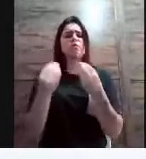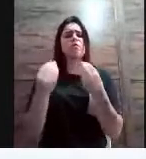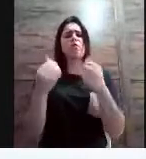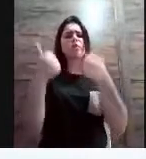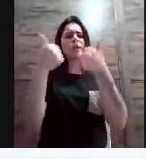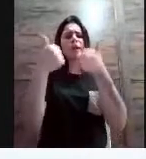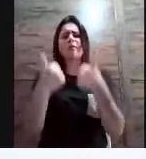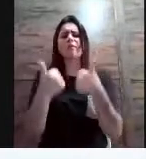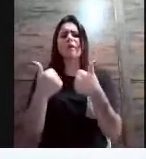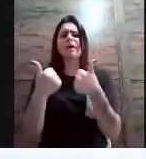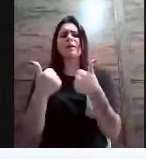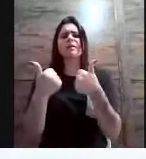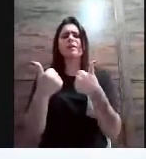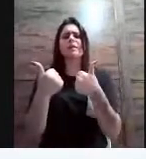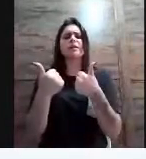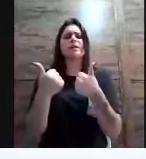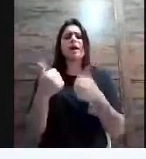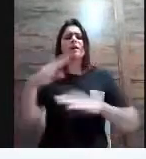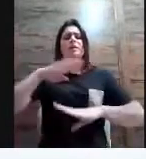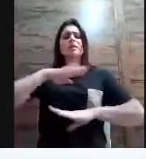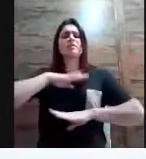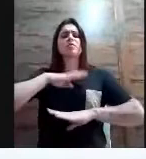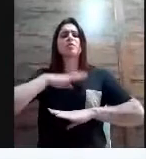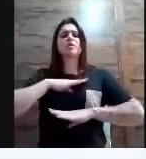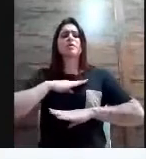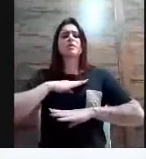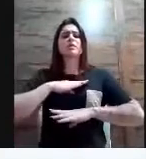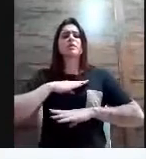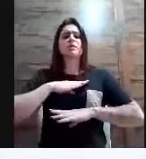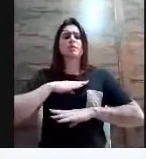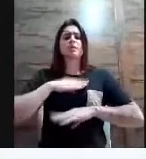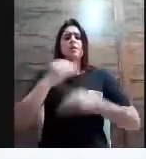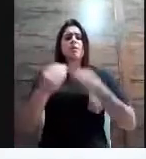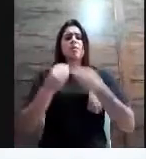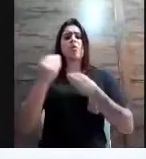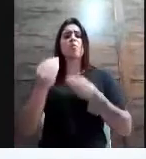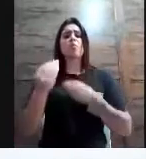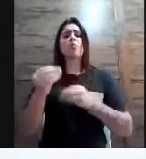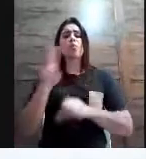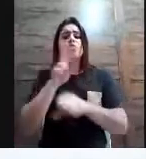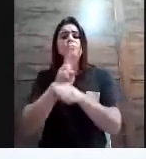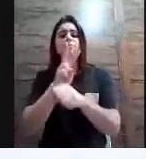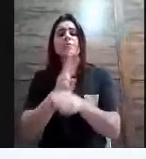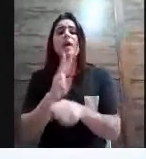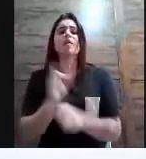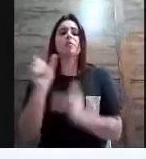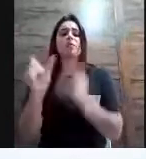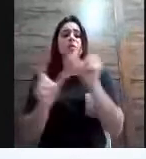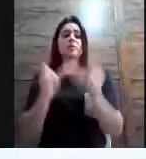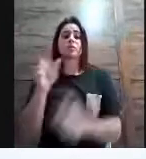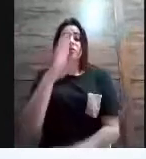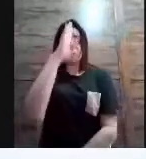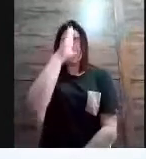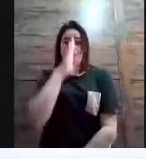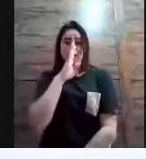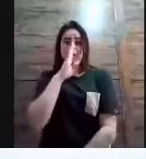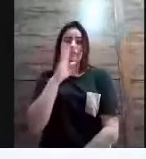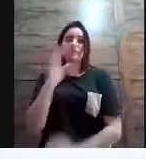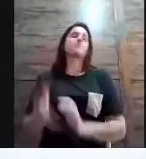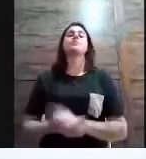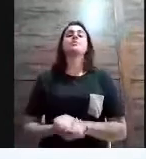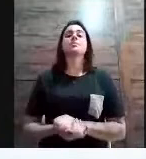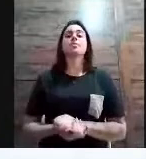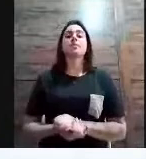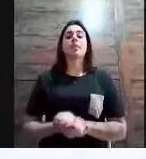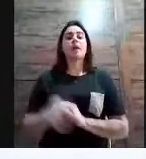avalia, essa atitude do Brasil de tornar gratuito o tratamento? Não, isso foi